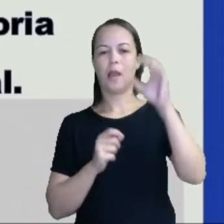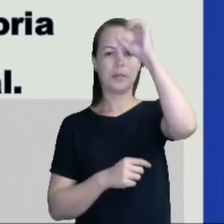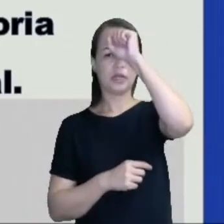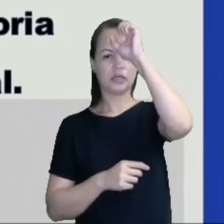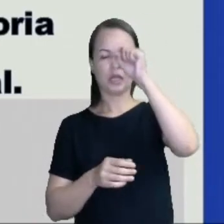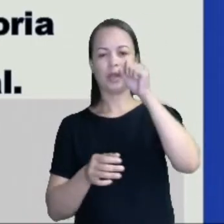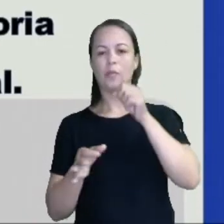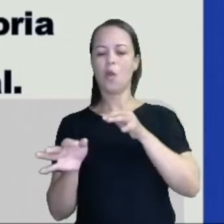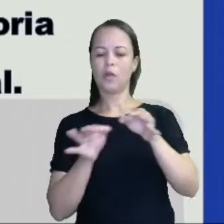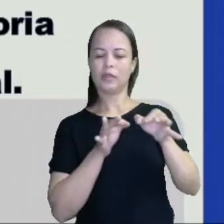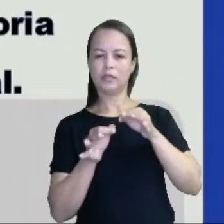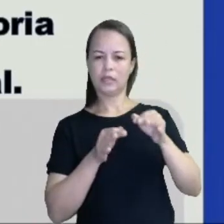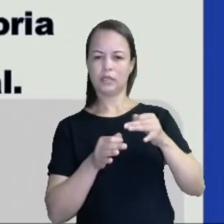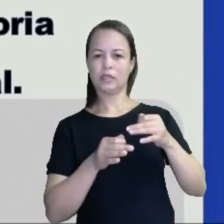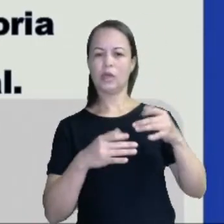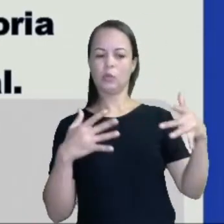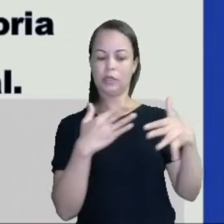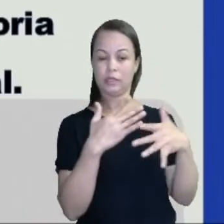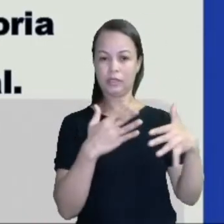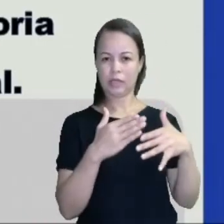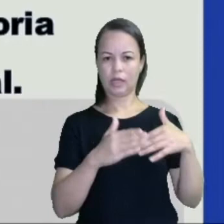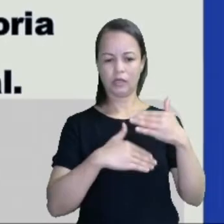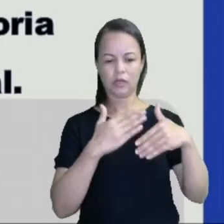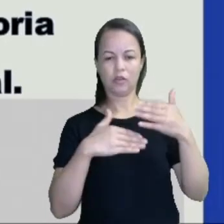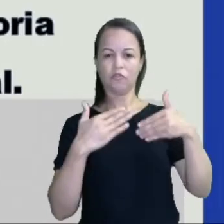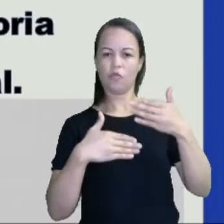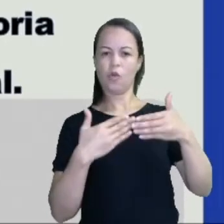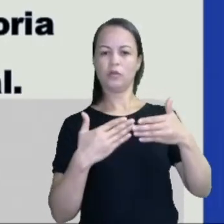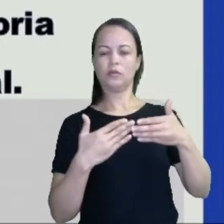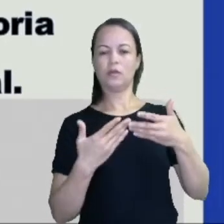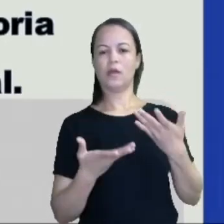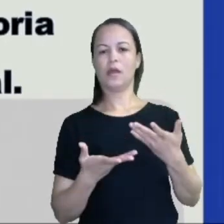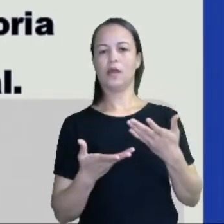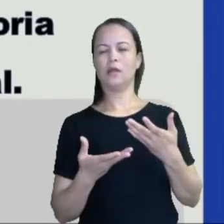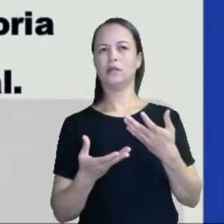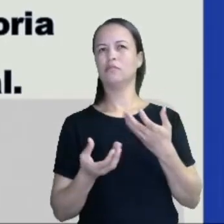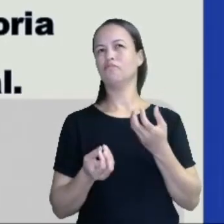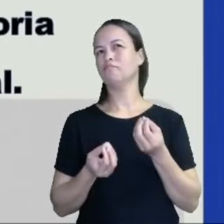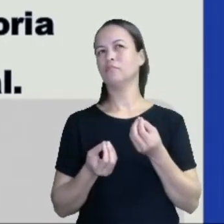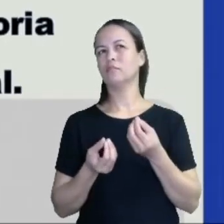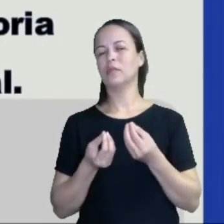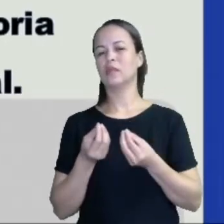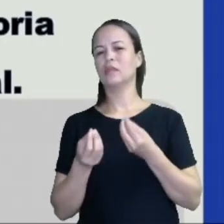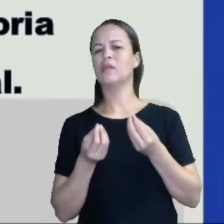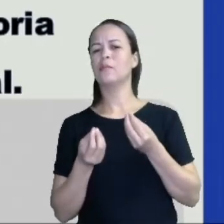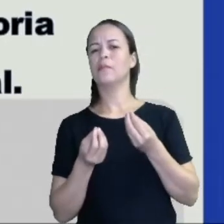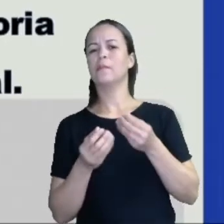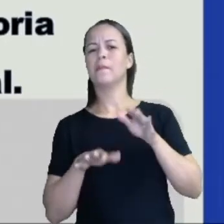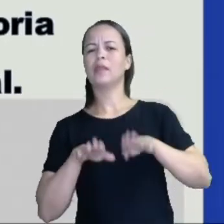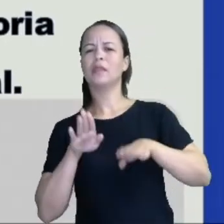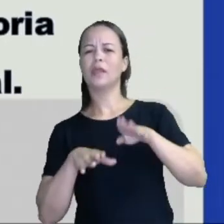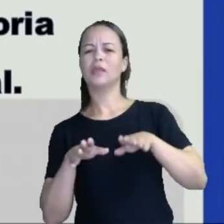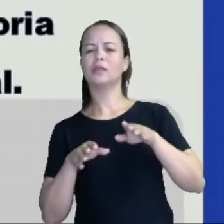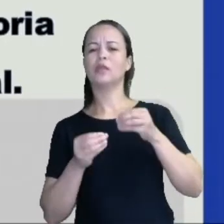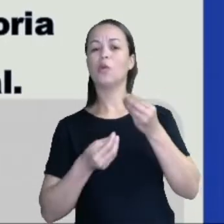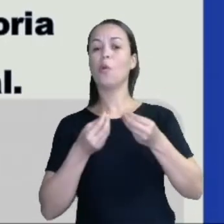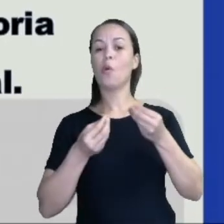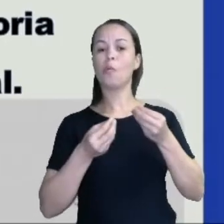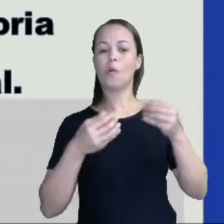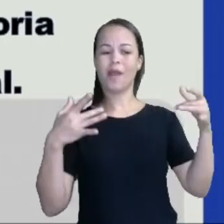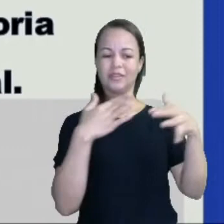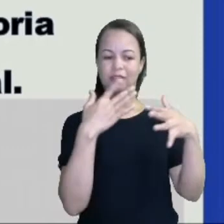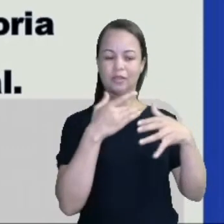das cidades pode influenciar no funcionamento delas. Então, dependendo de como essa cidade foi,